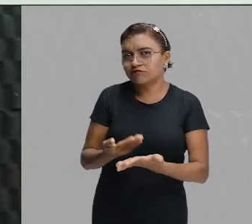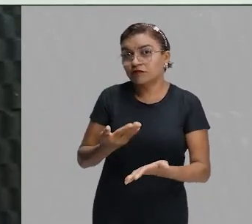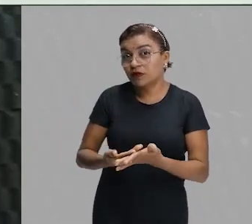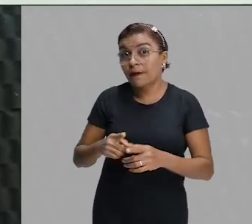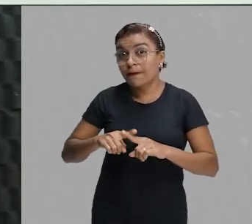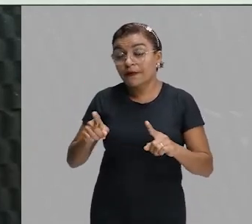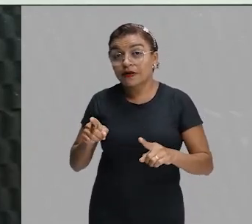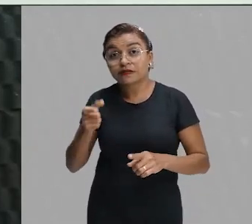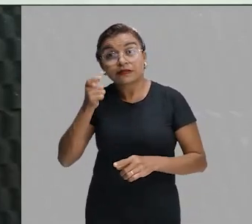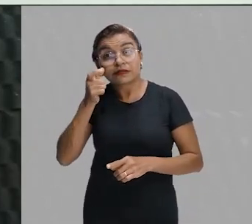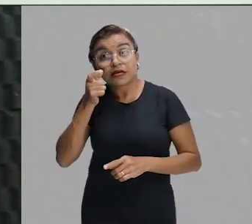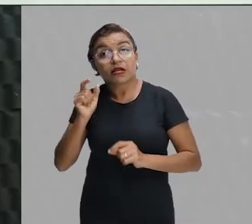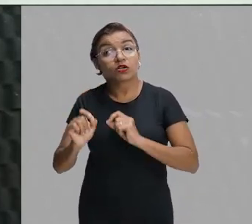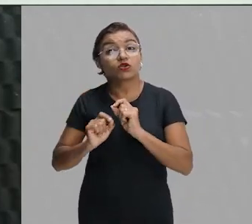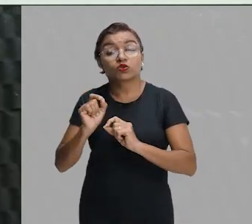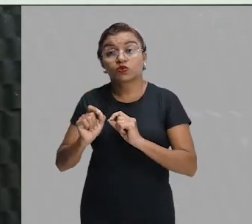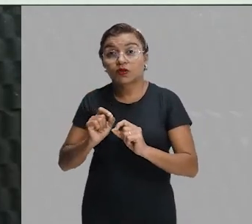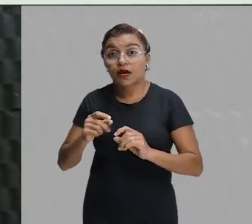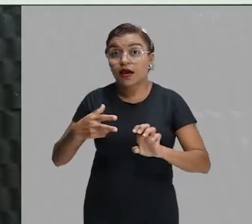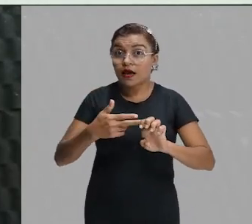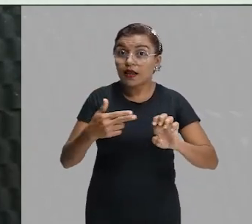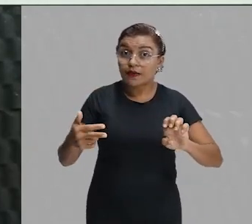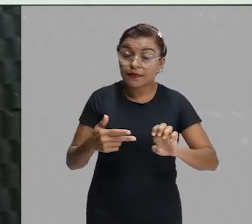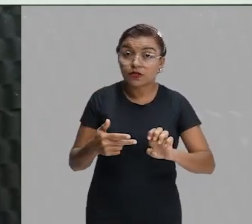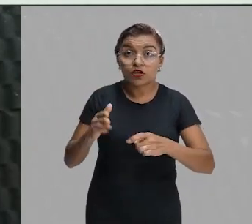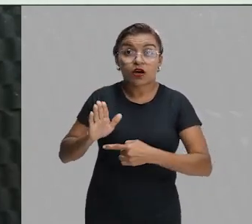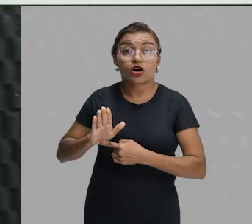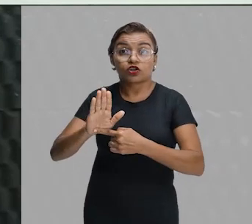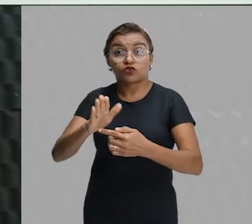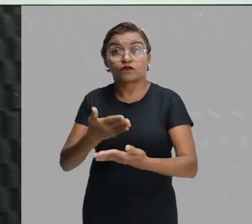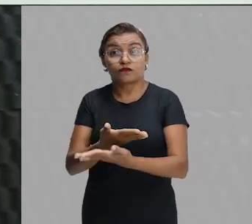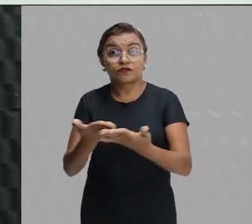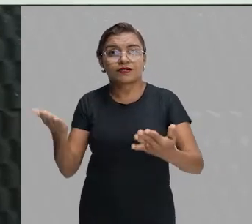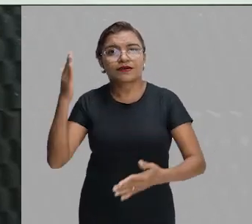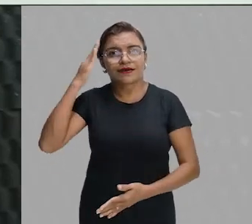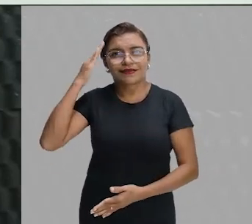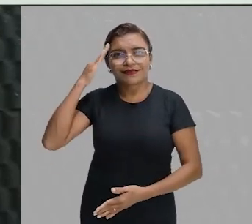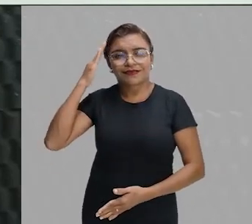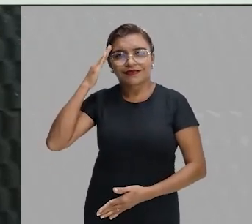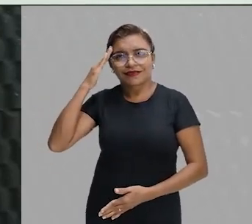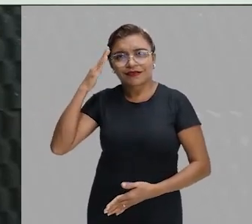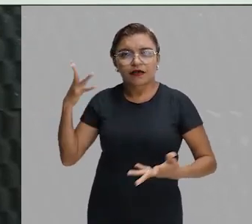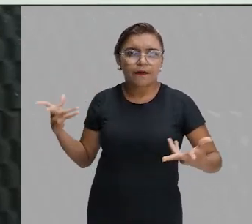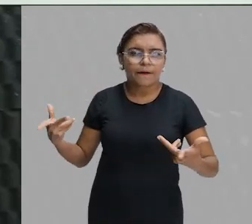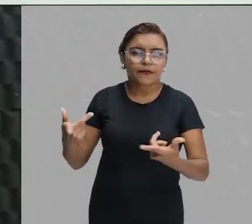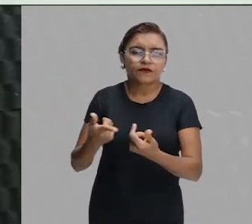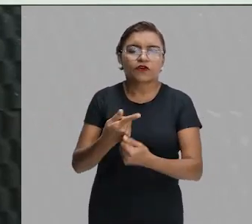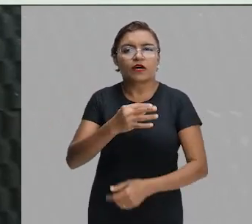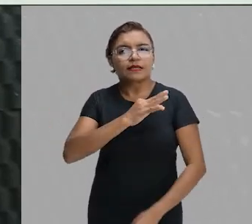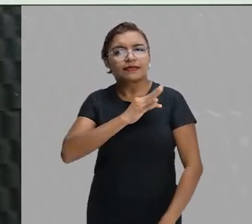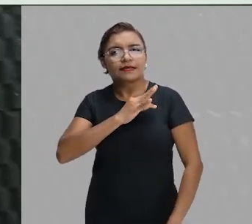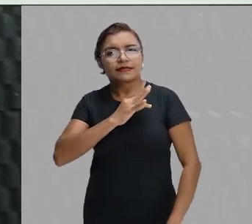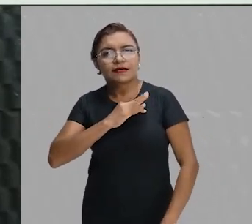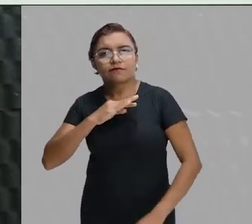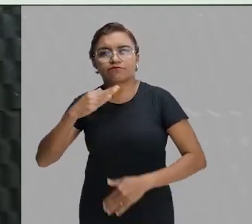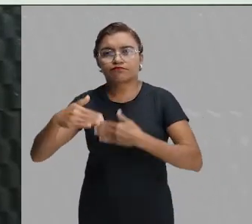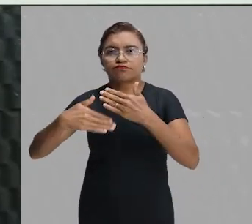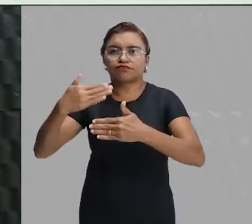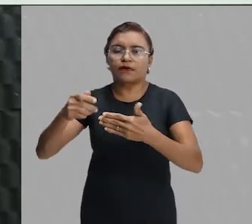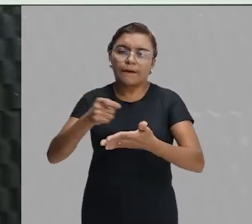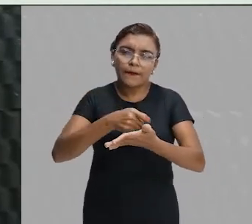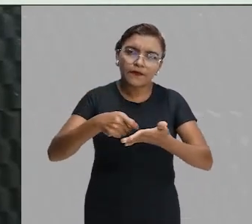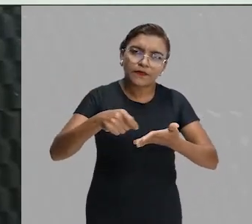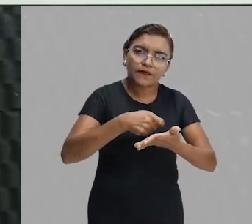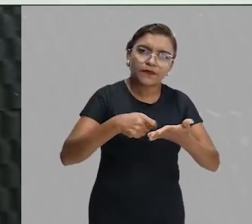interessa aqui são elementos que possam favorecer você a entender e aprimorar essas técnicas e conseguir construir muito